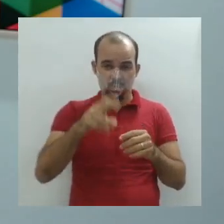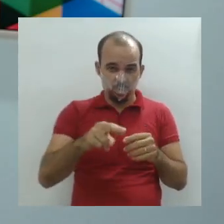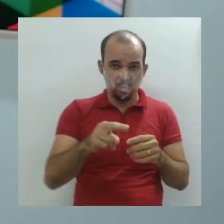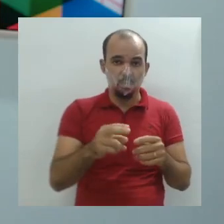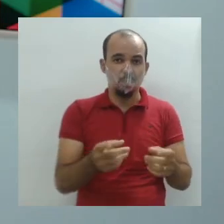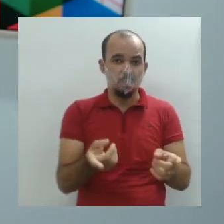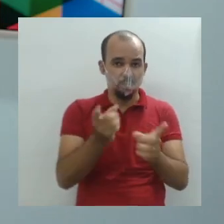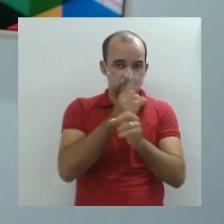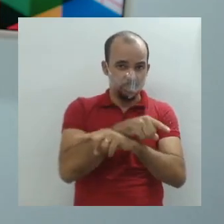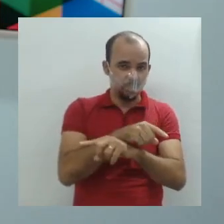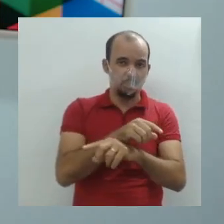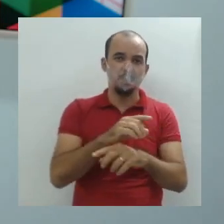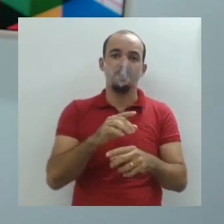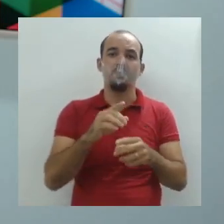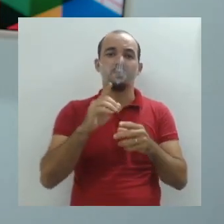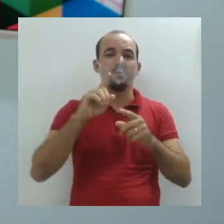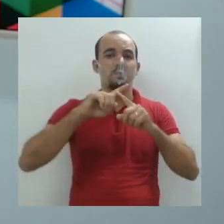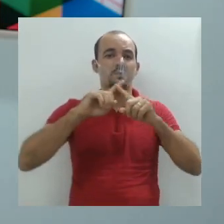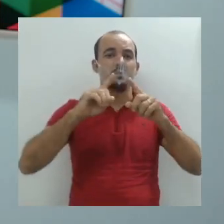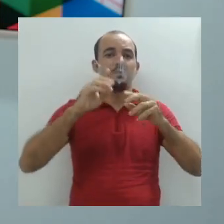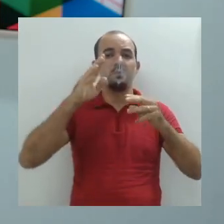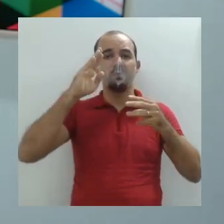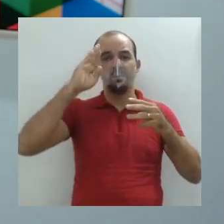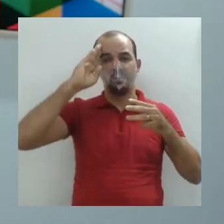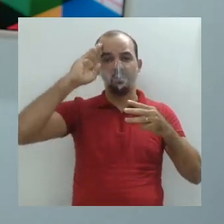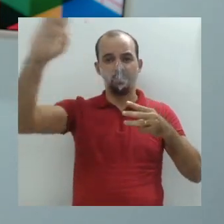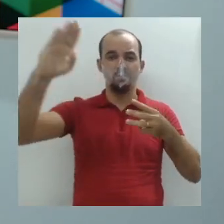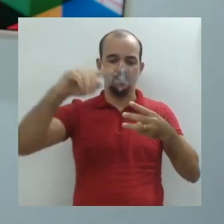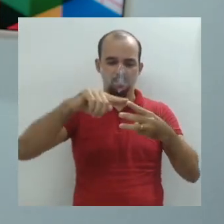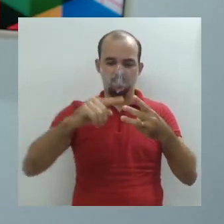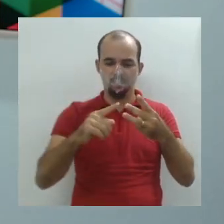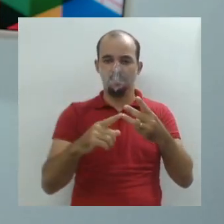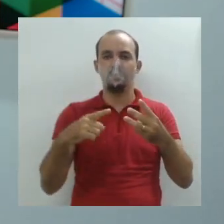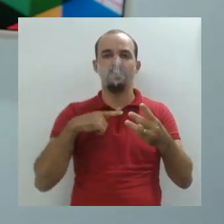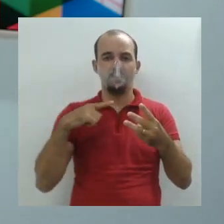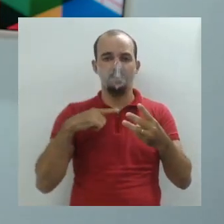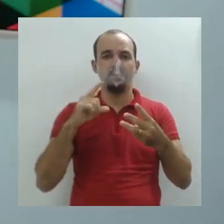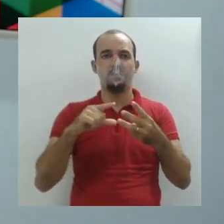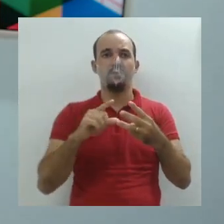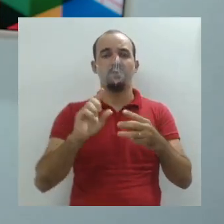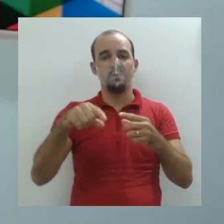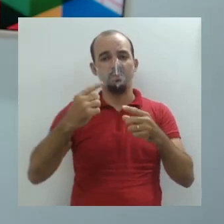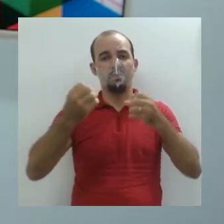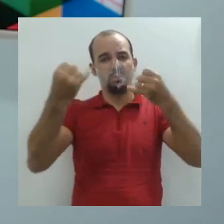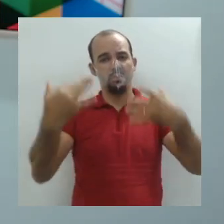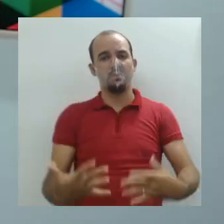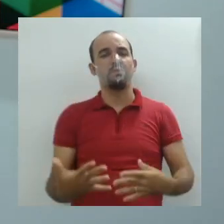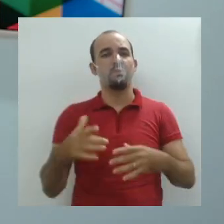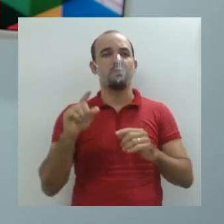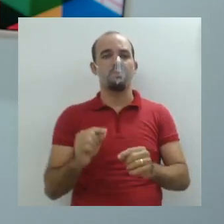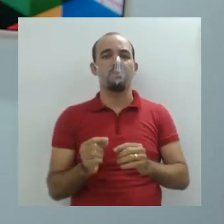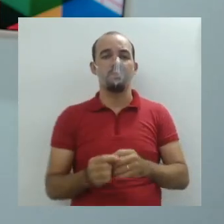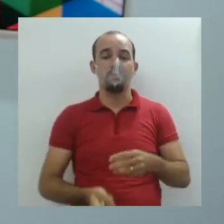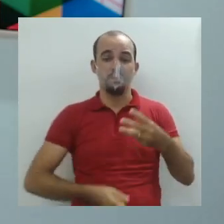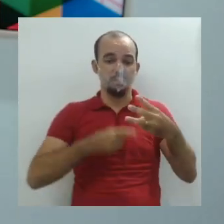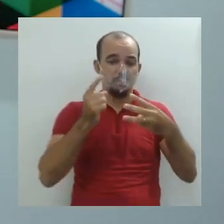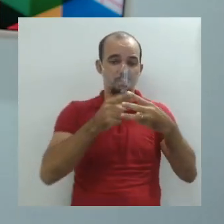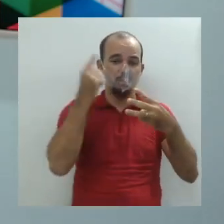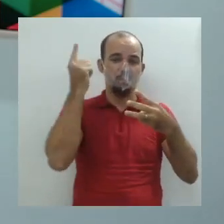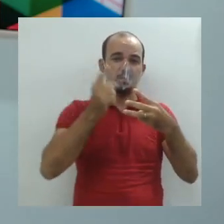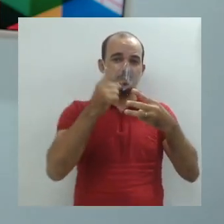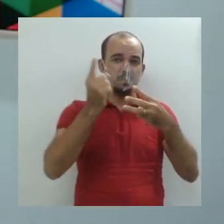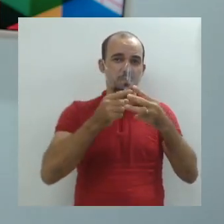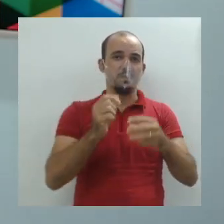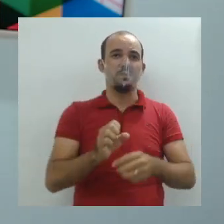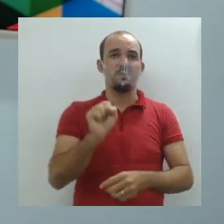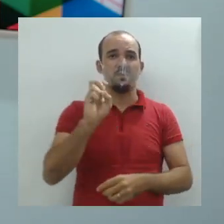temos três razões trigonométricas especiais, tá bom? Vou antecipar para você. A primeira delas se chama